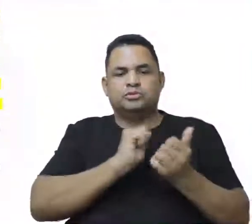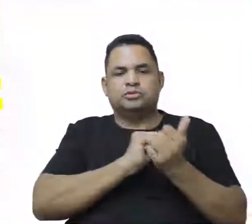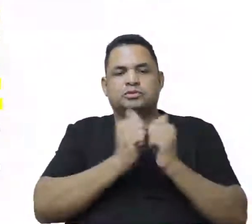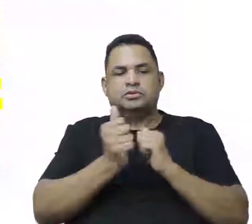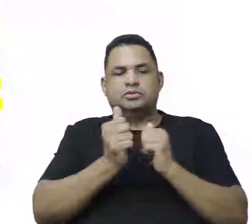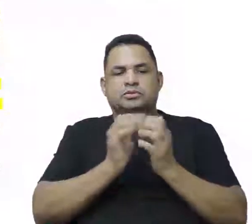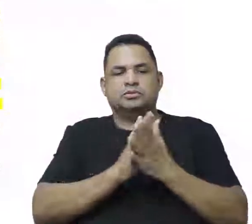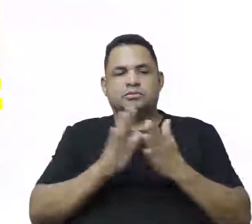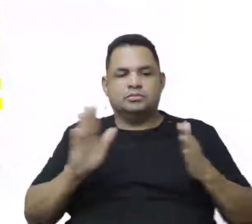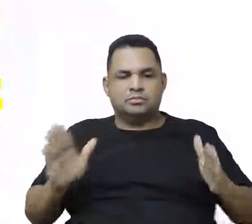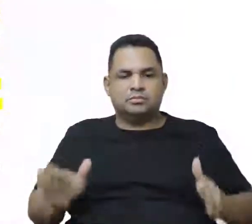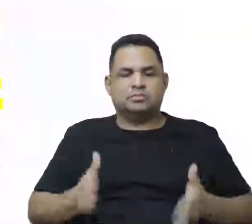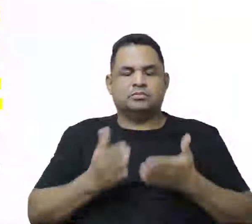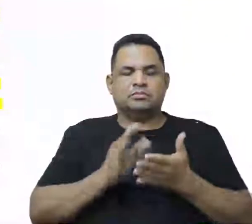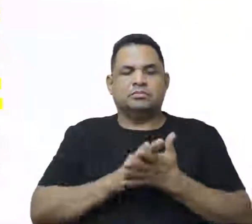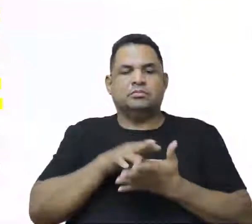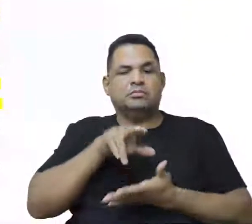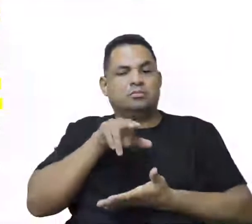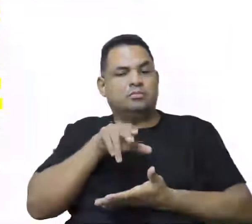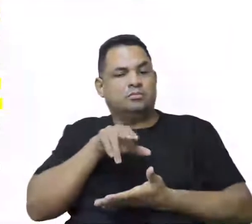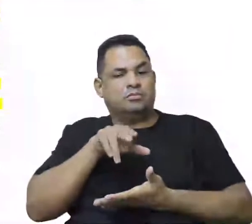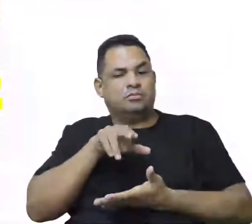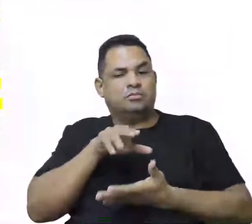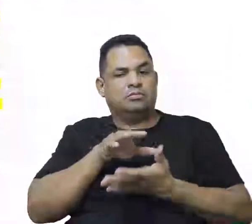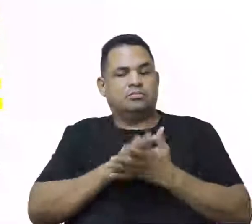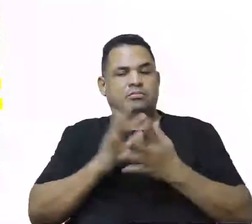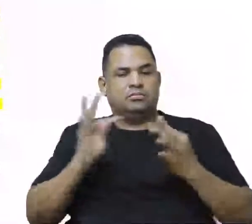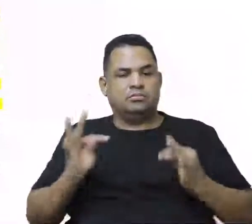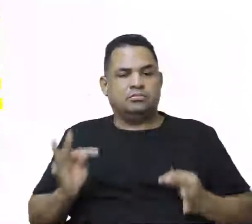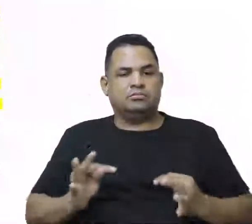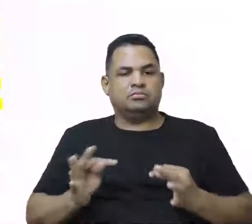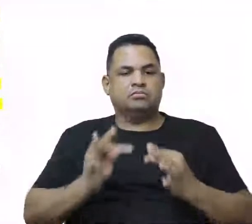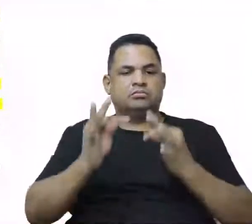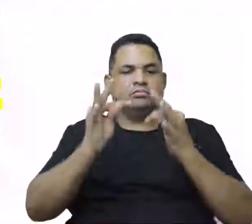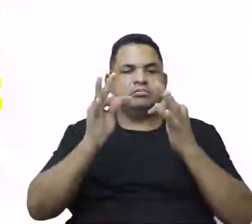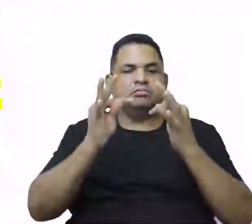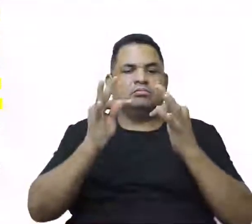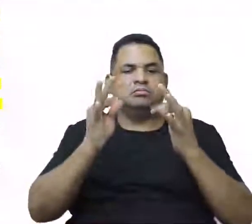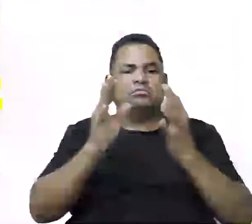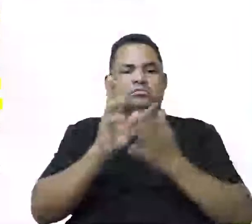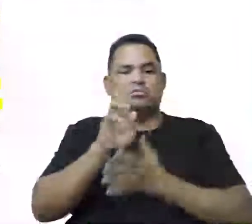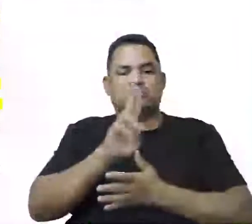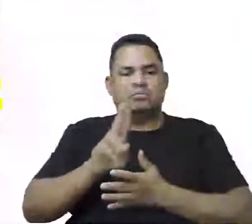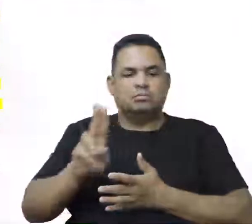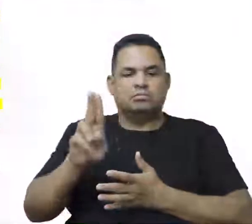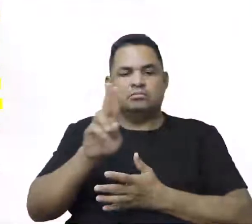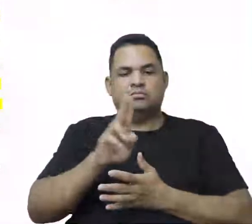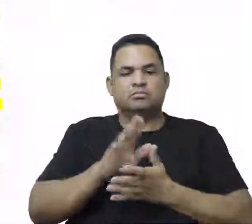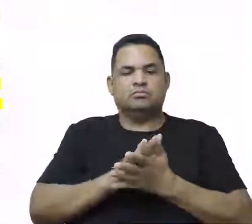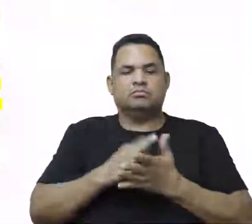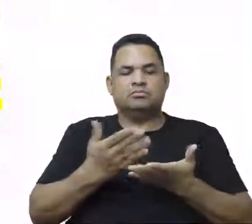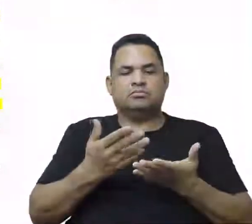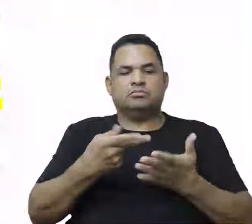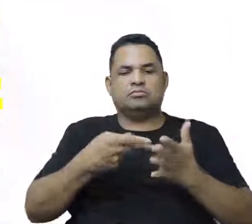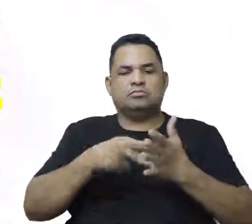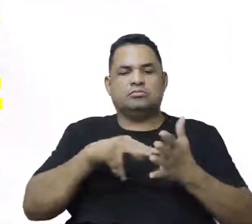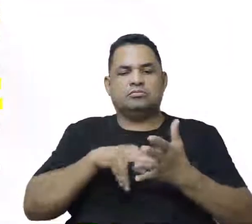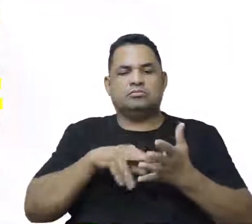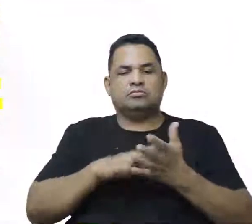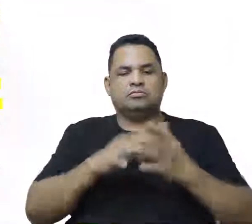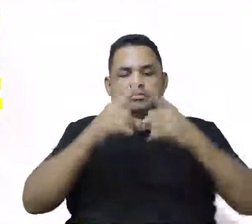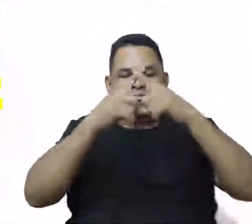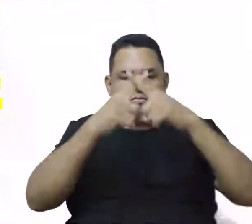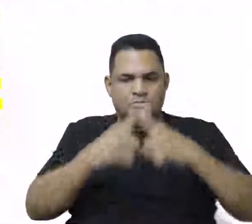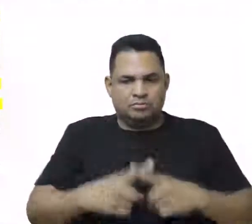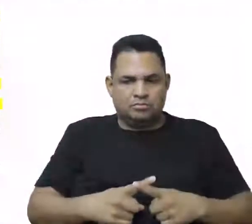aspas, promoveu uma semelhança entre as técnicas apresentadas como o sentido